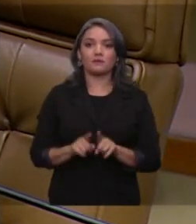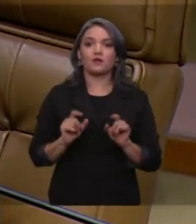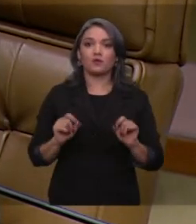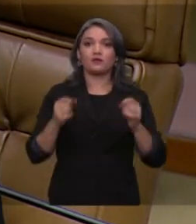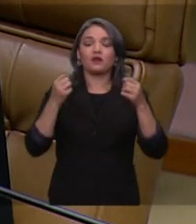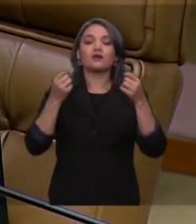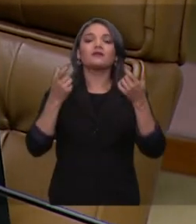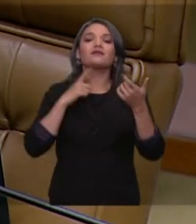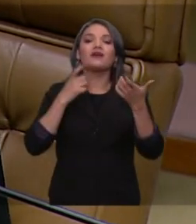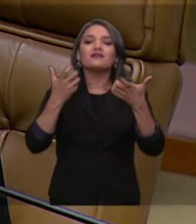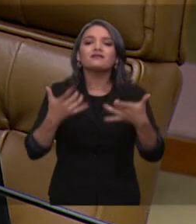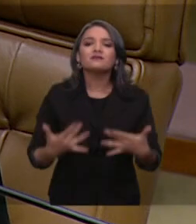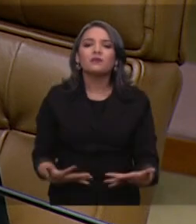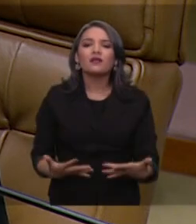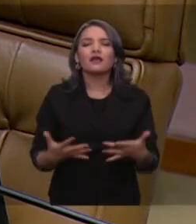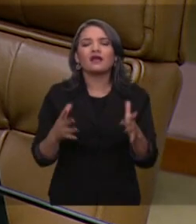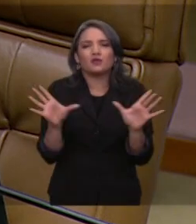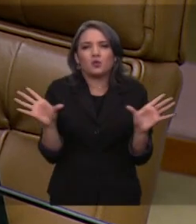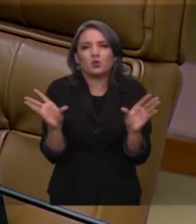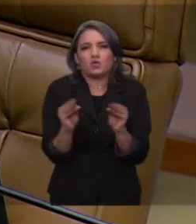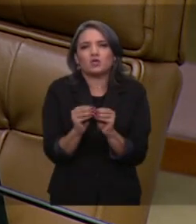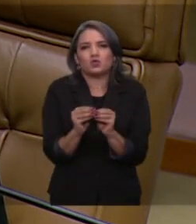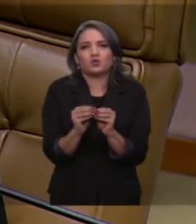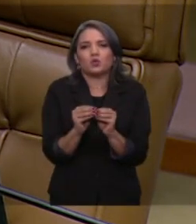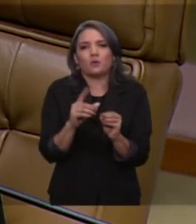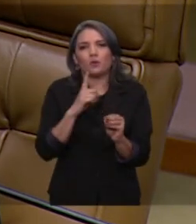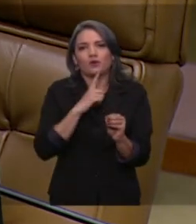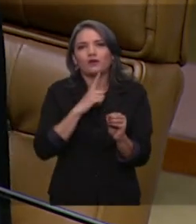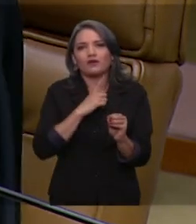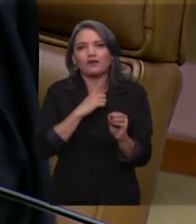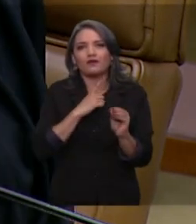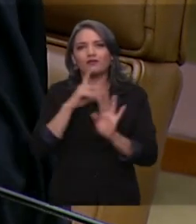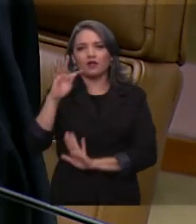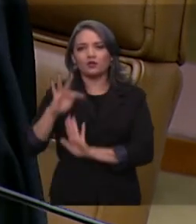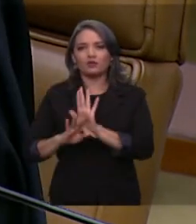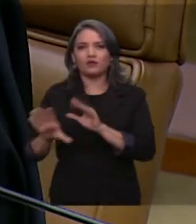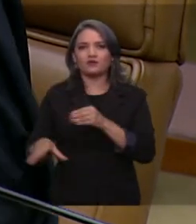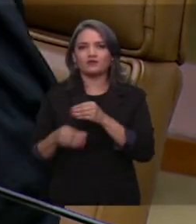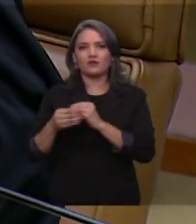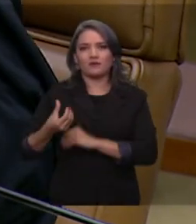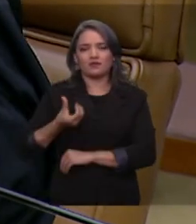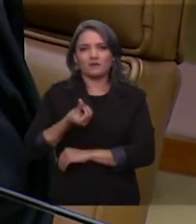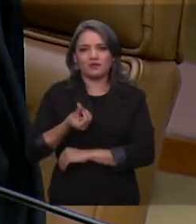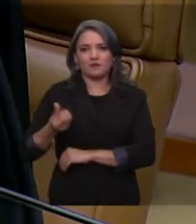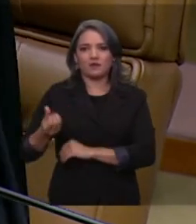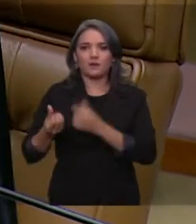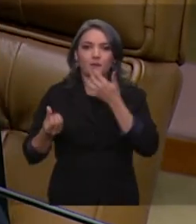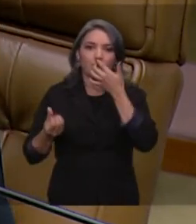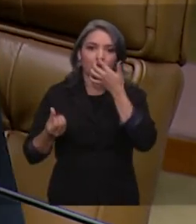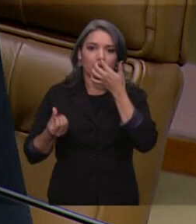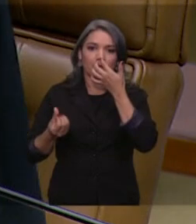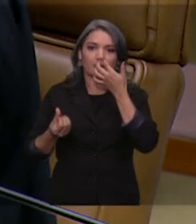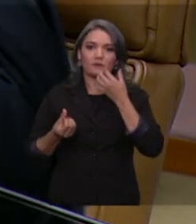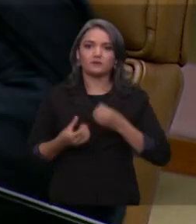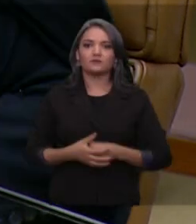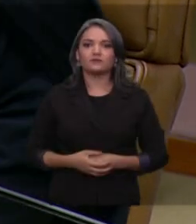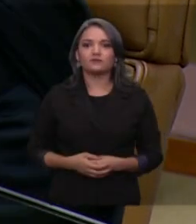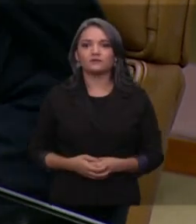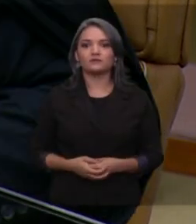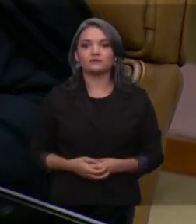na pequena ementa que consta na emenda 66. Eu faço no meu voto,